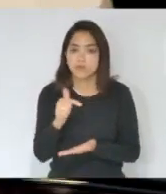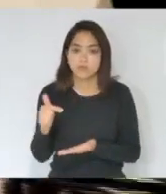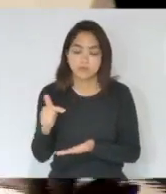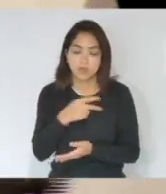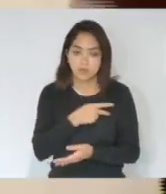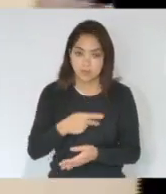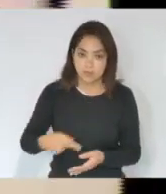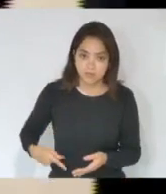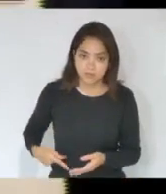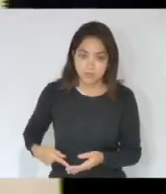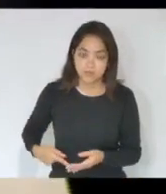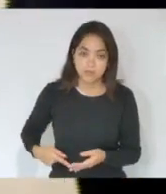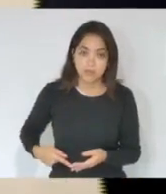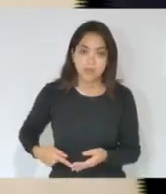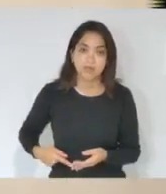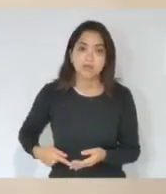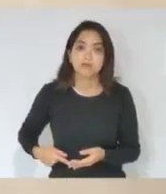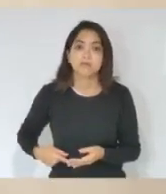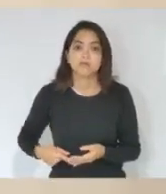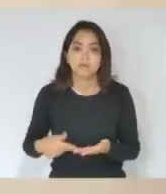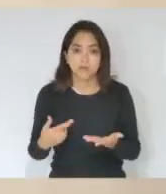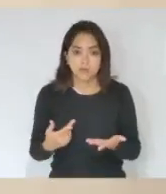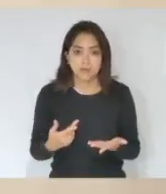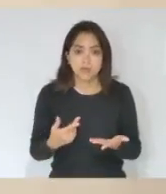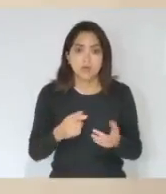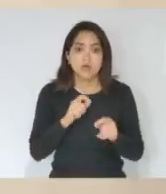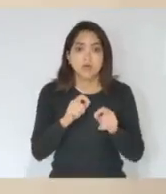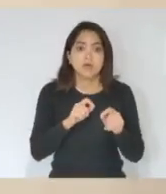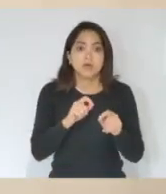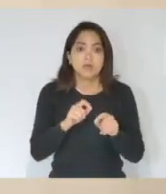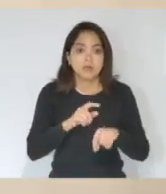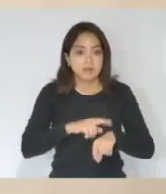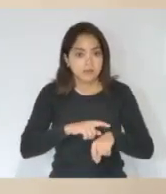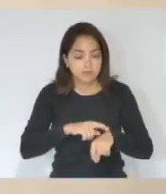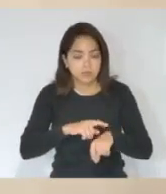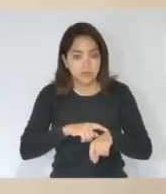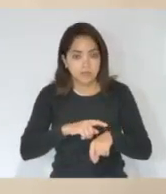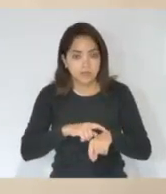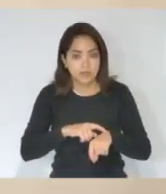presidência reitera que está ocorrendo